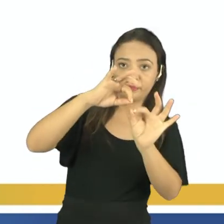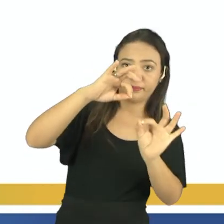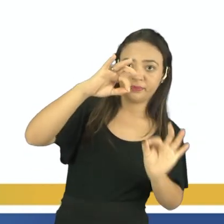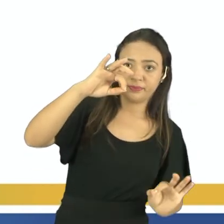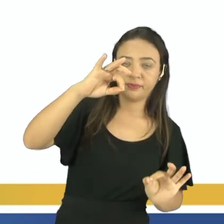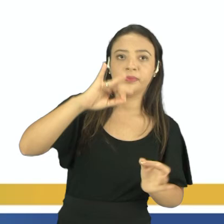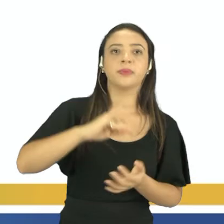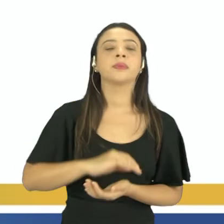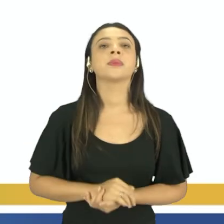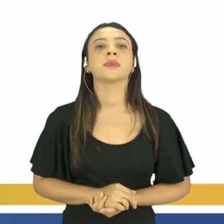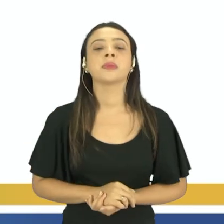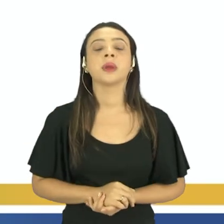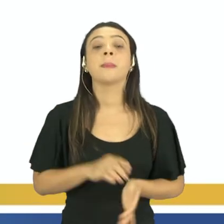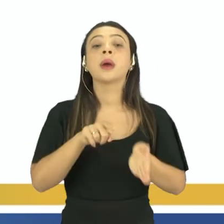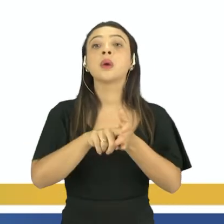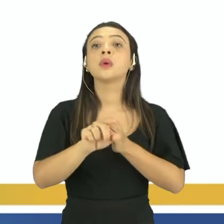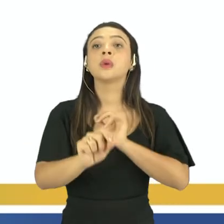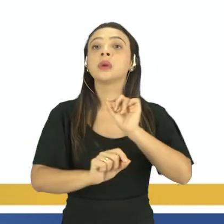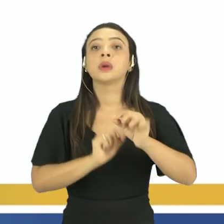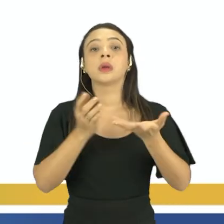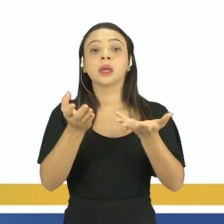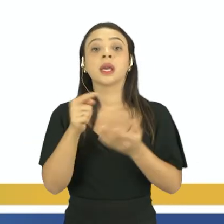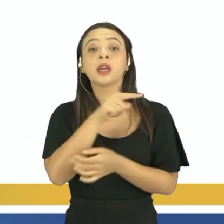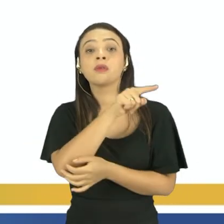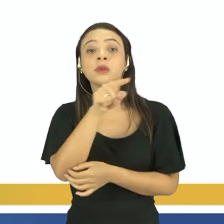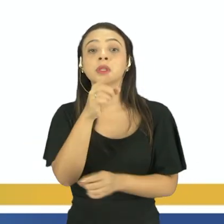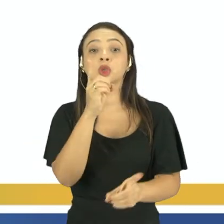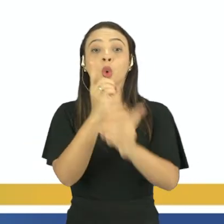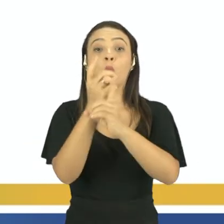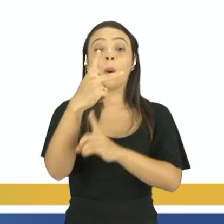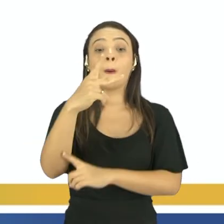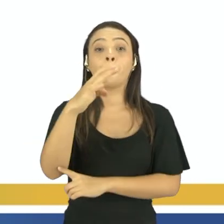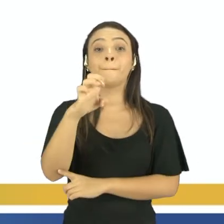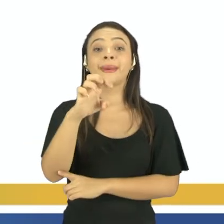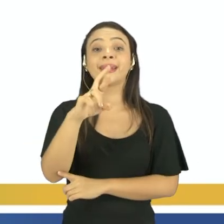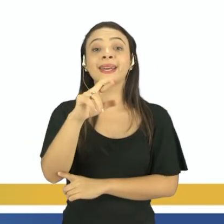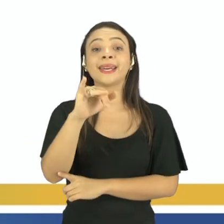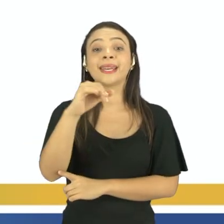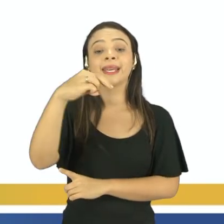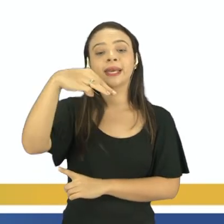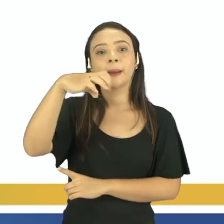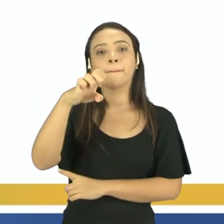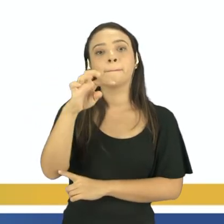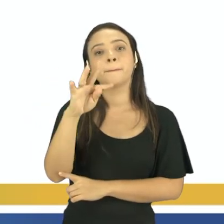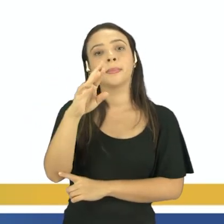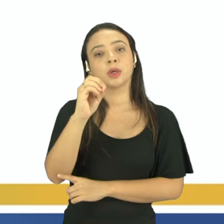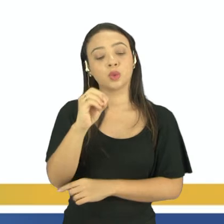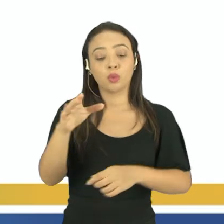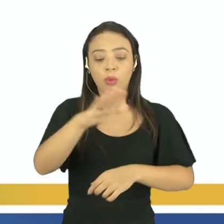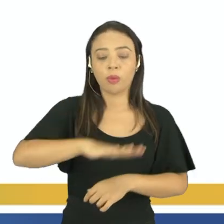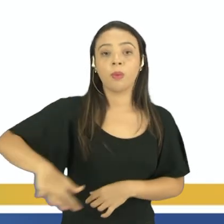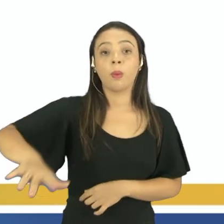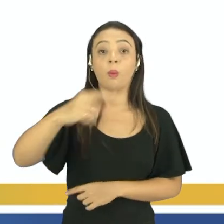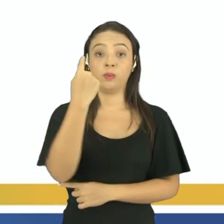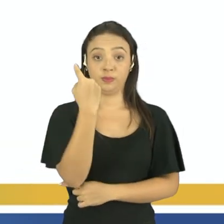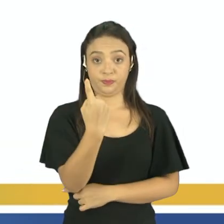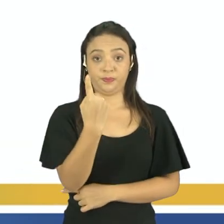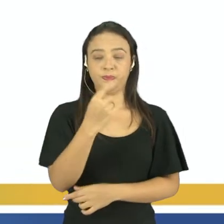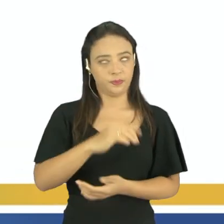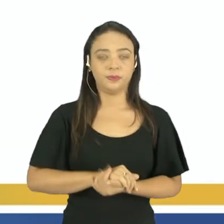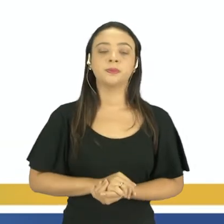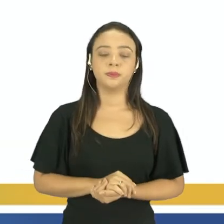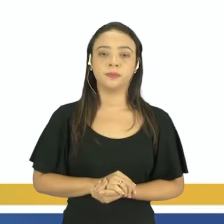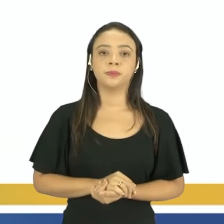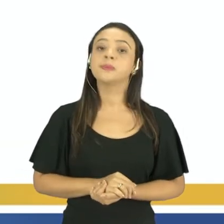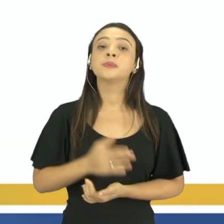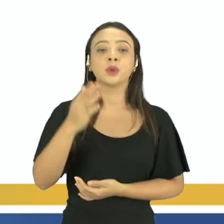o seguinte, a questão está pedindo para a gente determinar o perímetro do lote 1, perímetro do lote 1. Muito bem, de acordo com essas